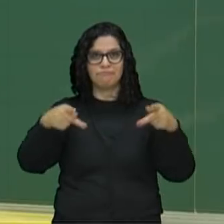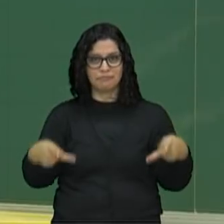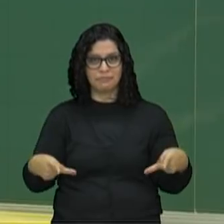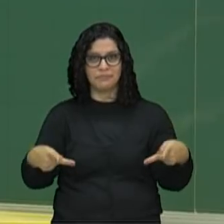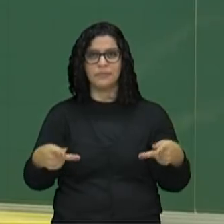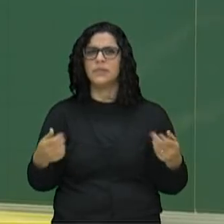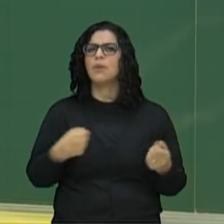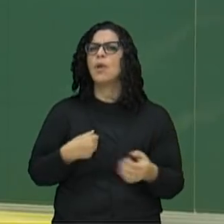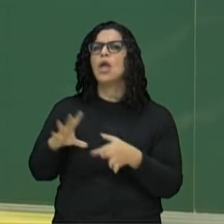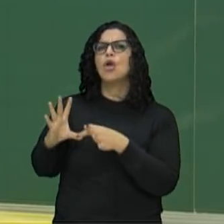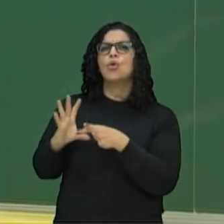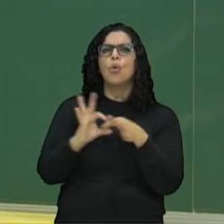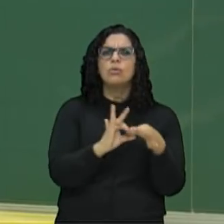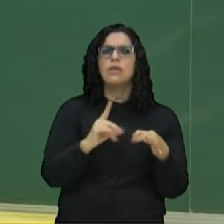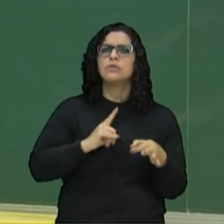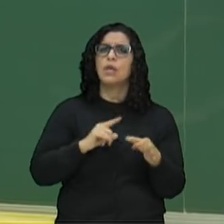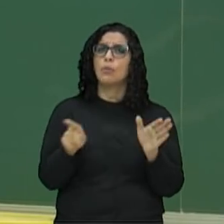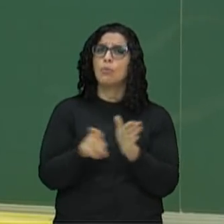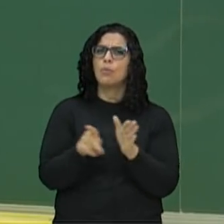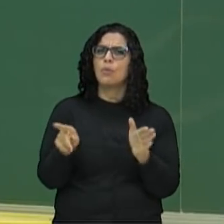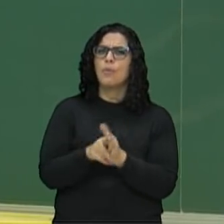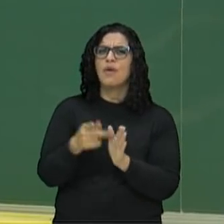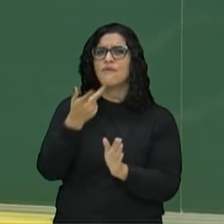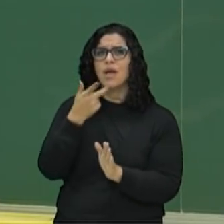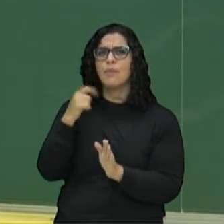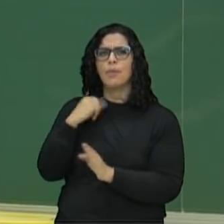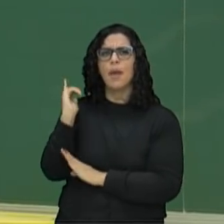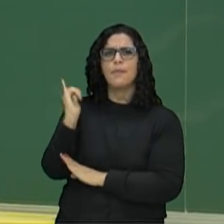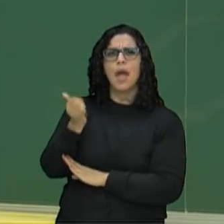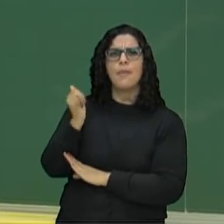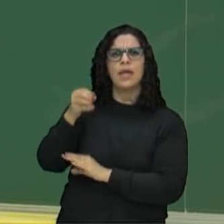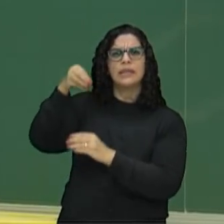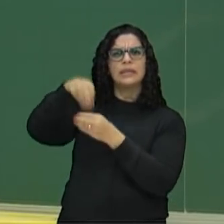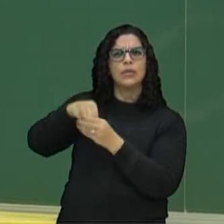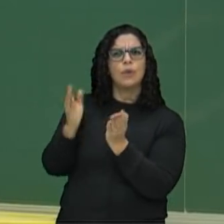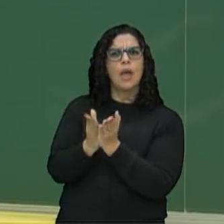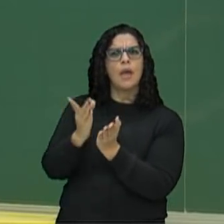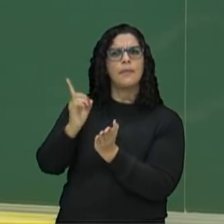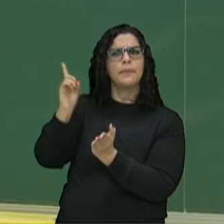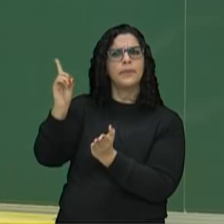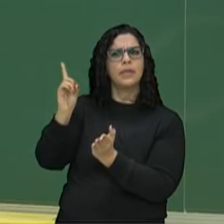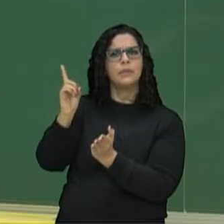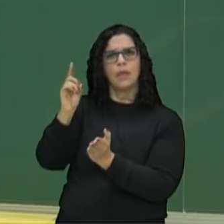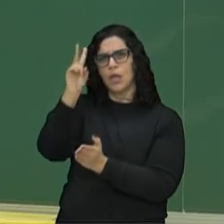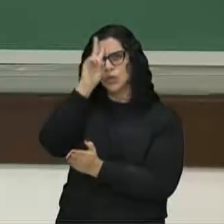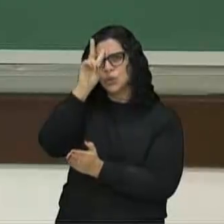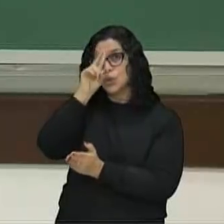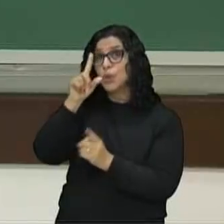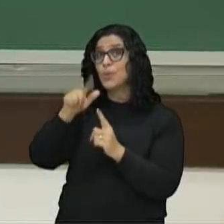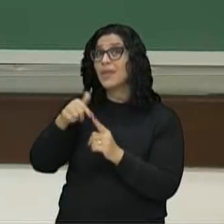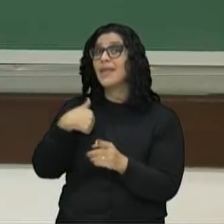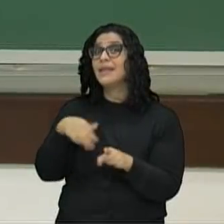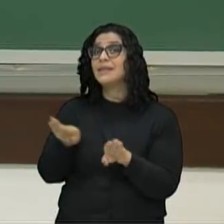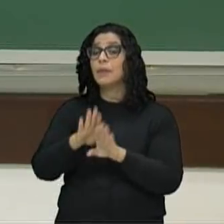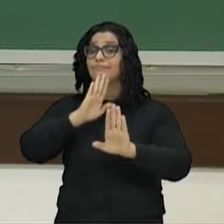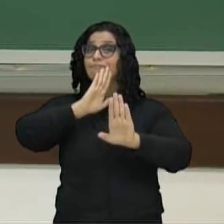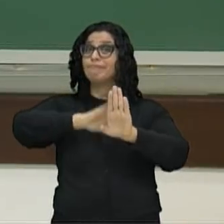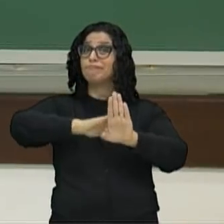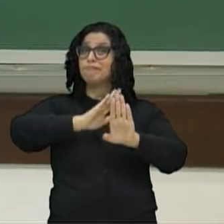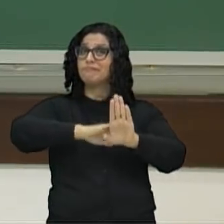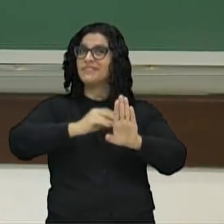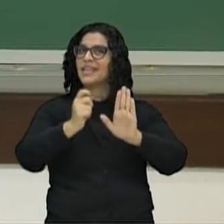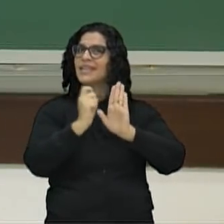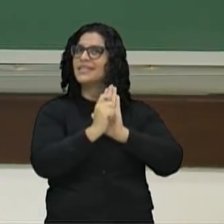essa conexão com uma das parábolas bíblicas? Por que será? Porque ele tinha uma intenção quando